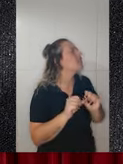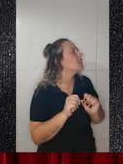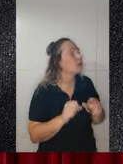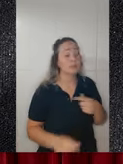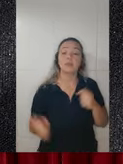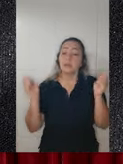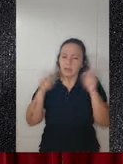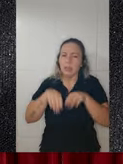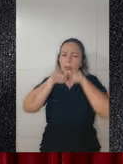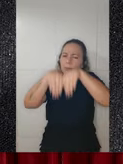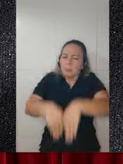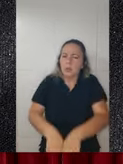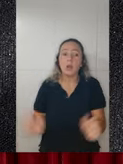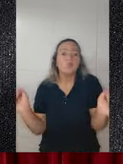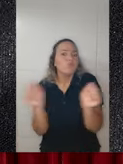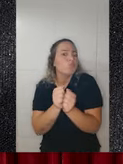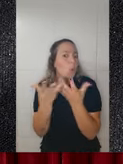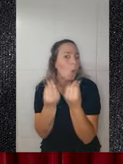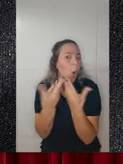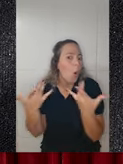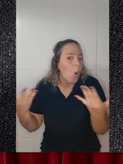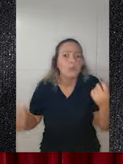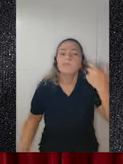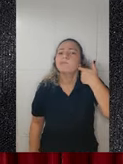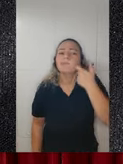naturais? Ah, lá você vai mergulhar com os peixinhos coloridos.